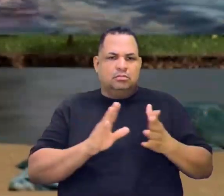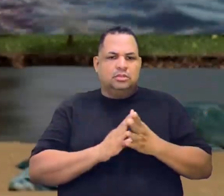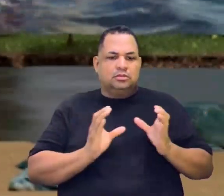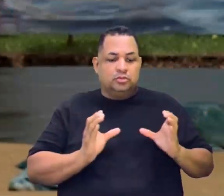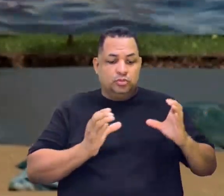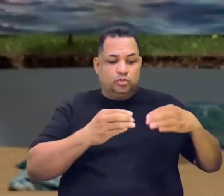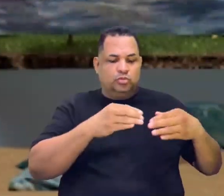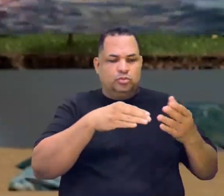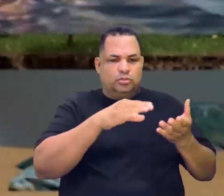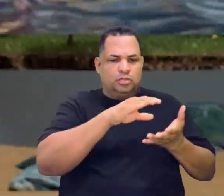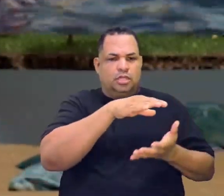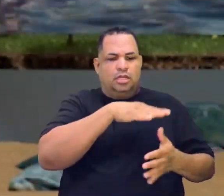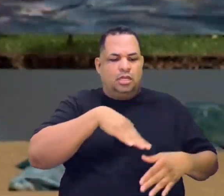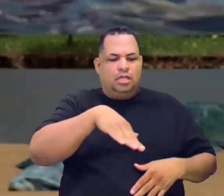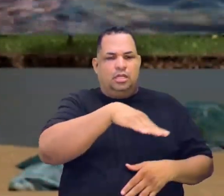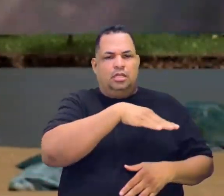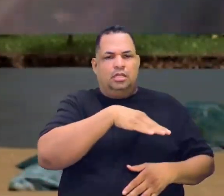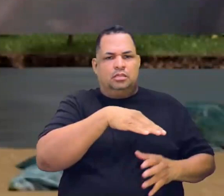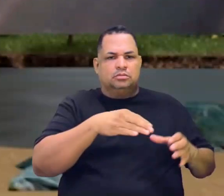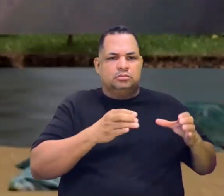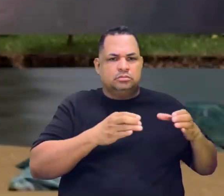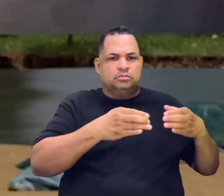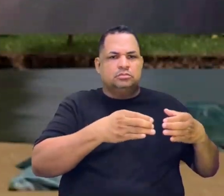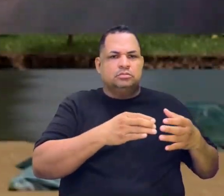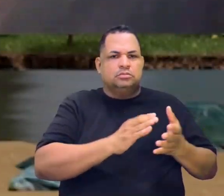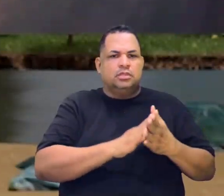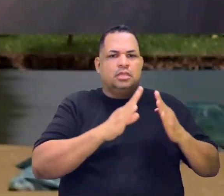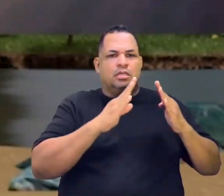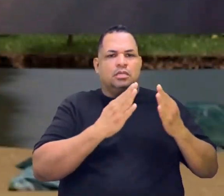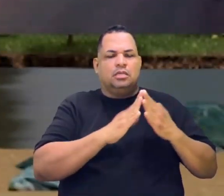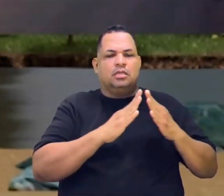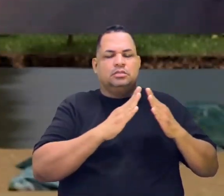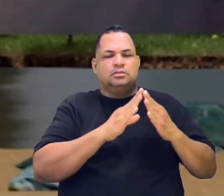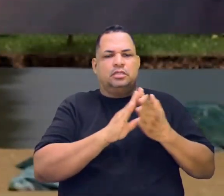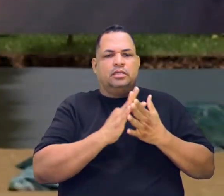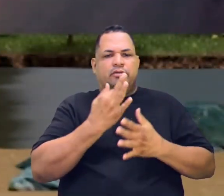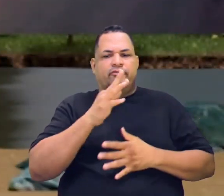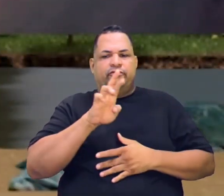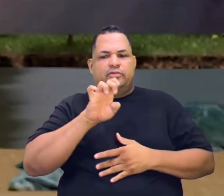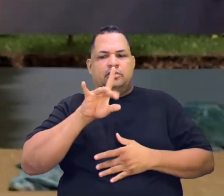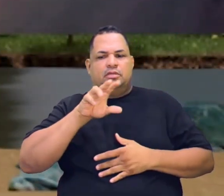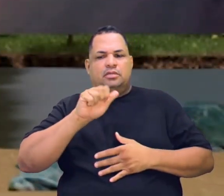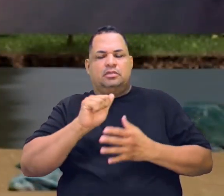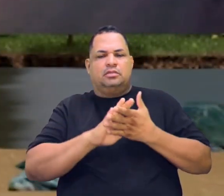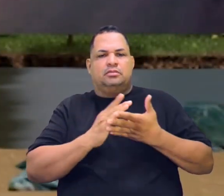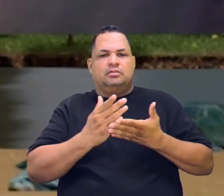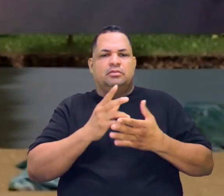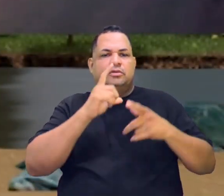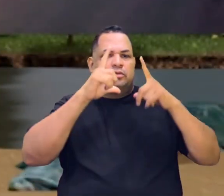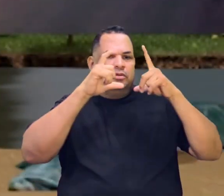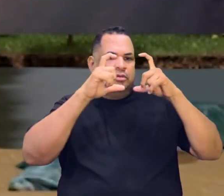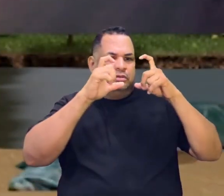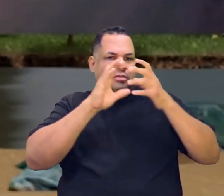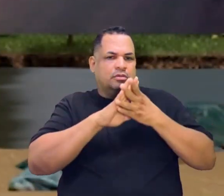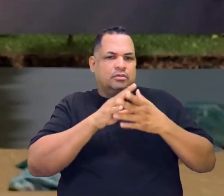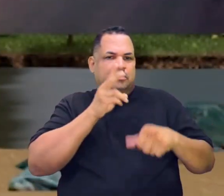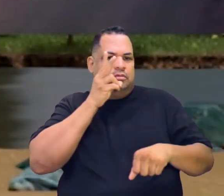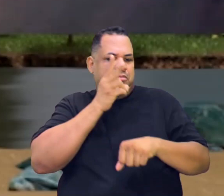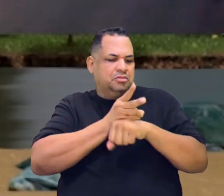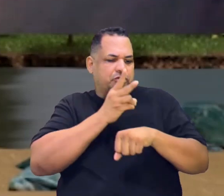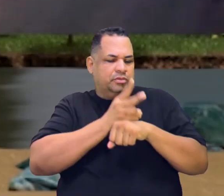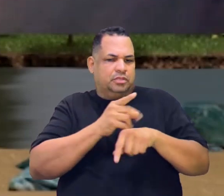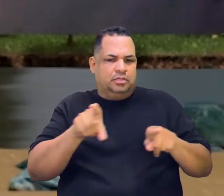FUNAI e eles foram lá pedir comida, né? E eu fotografei algum deles, filmei, inclusive. Pegaram lá